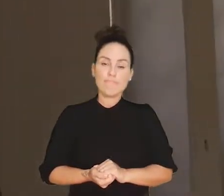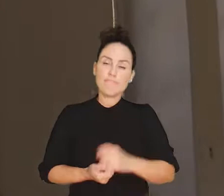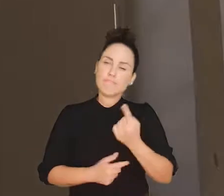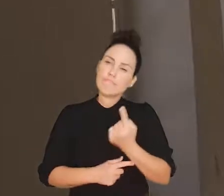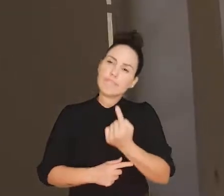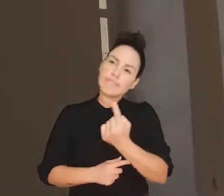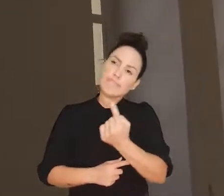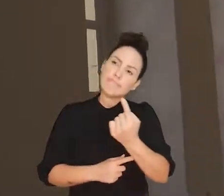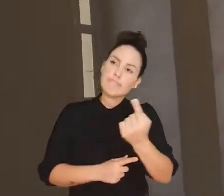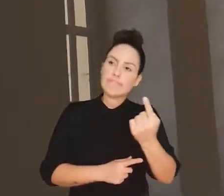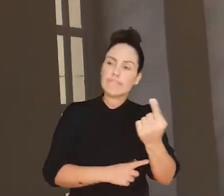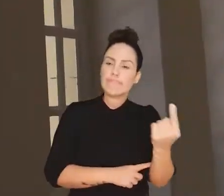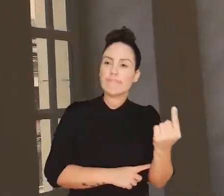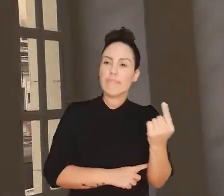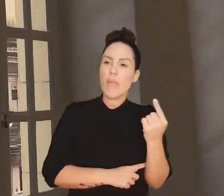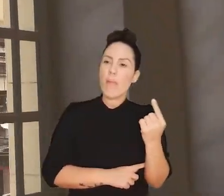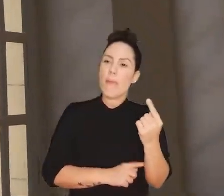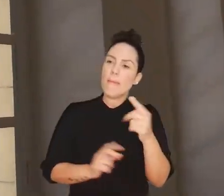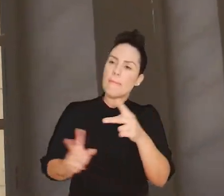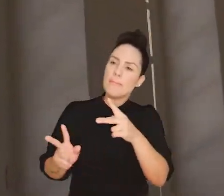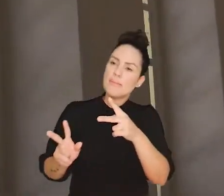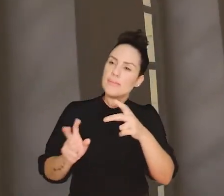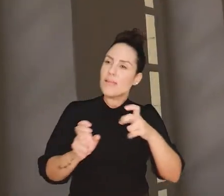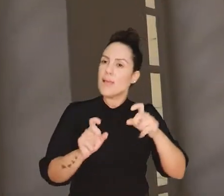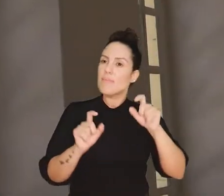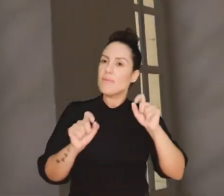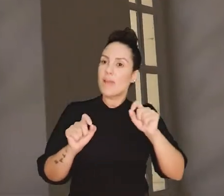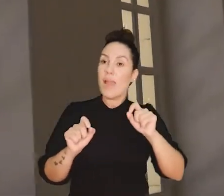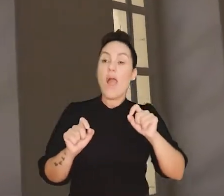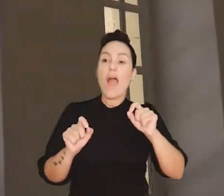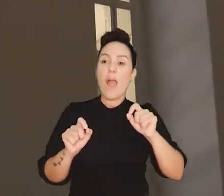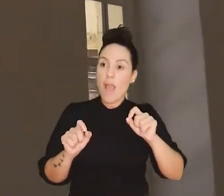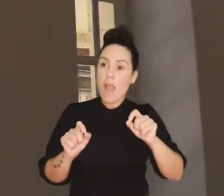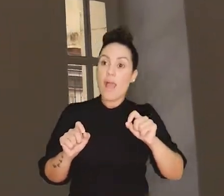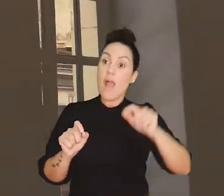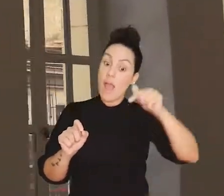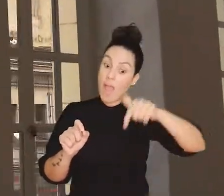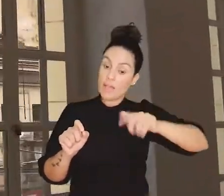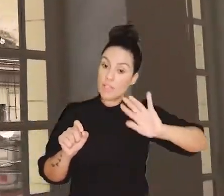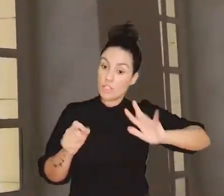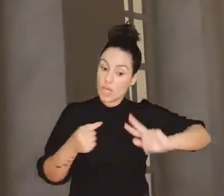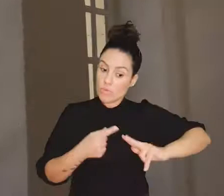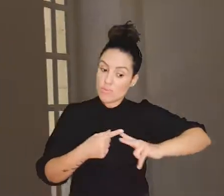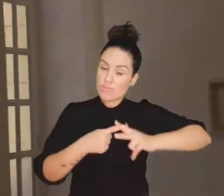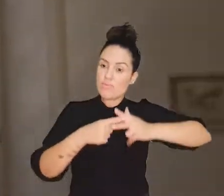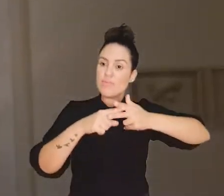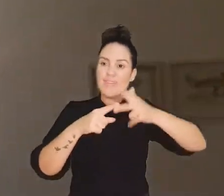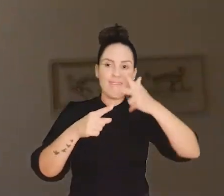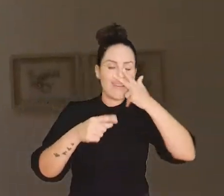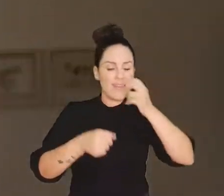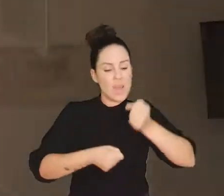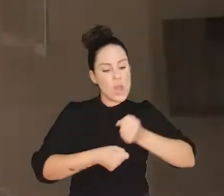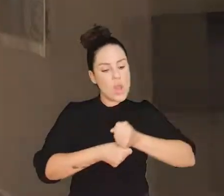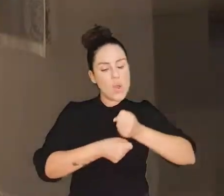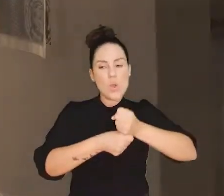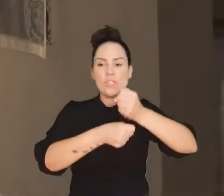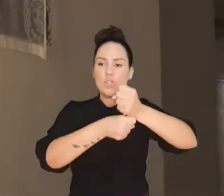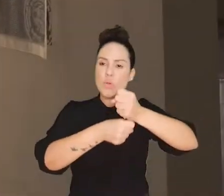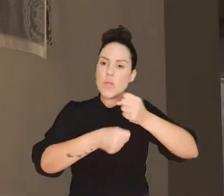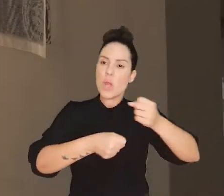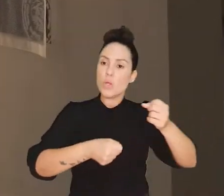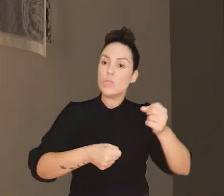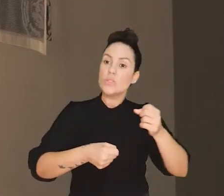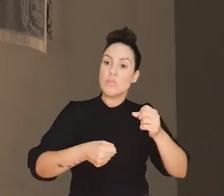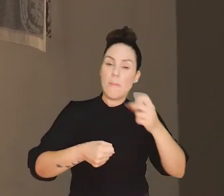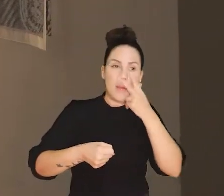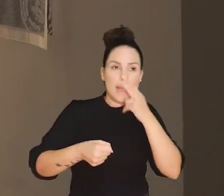Seguindo pelo museu, fica mais visível a reforma arquitetônica, permitindo com que a paisagem da cidade do centro entre